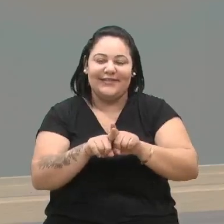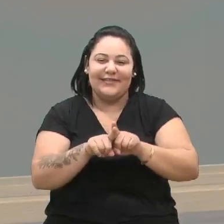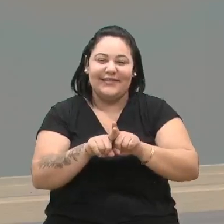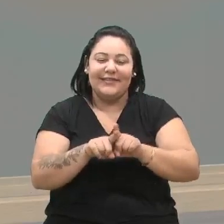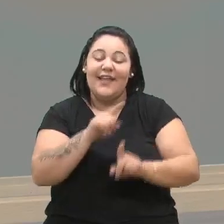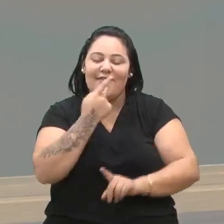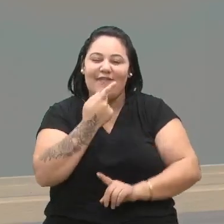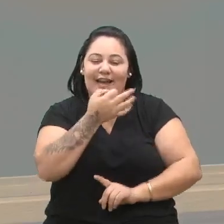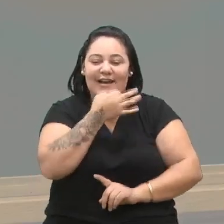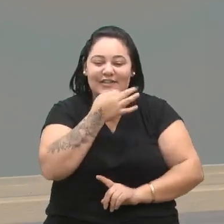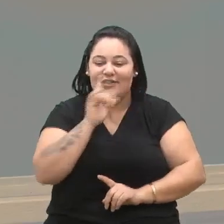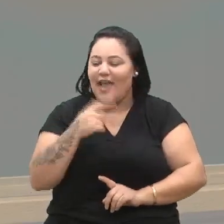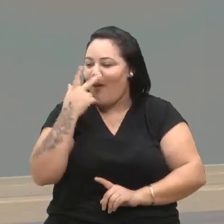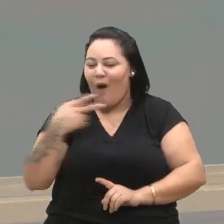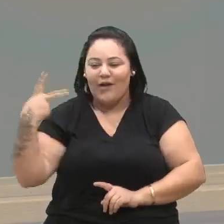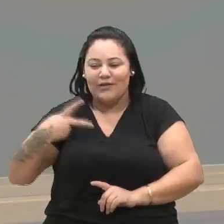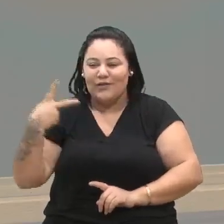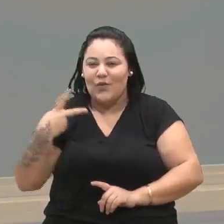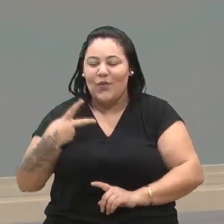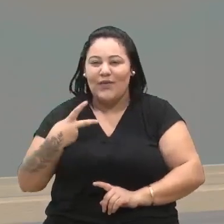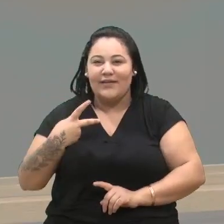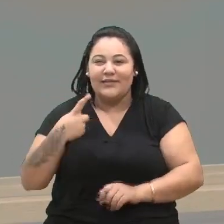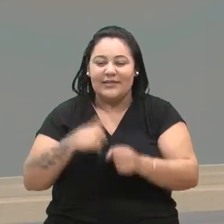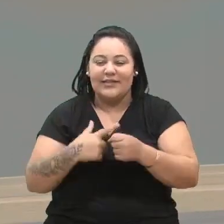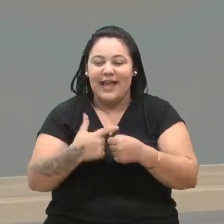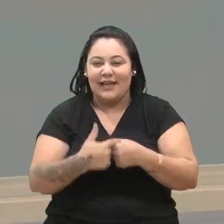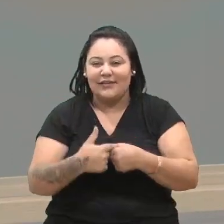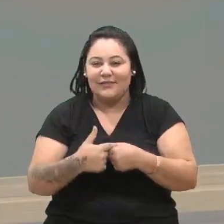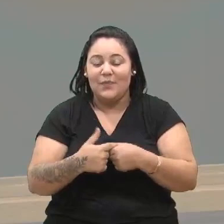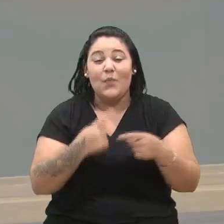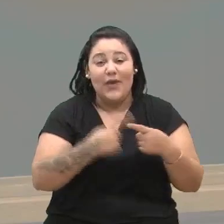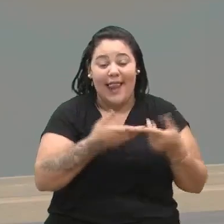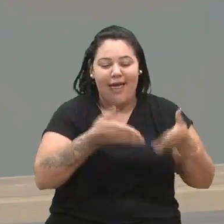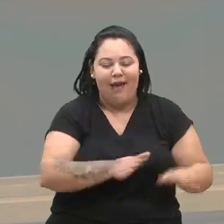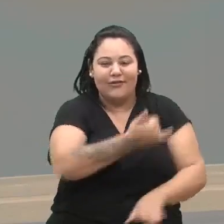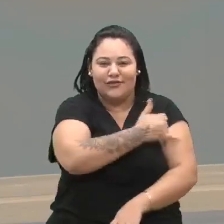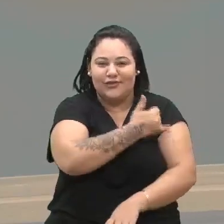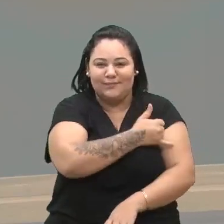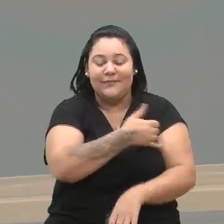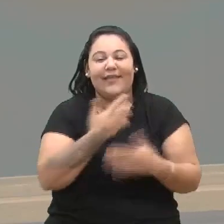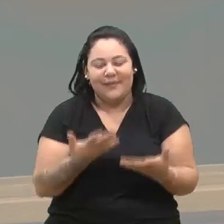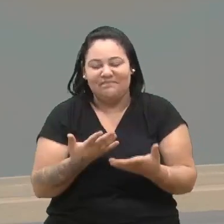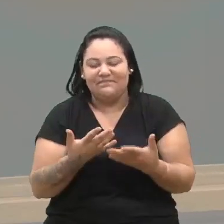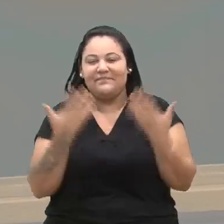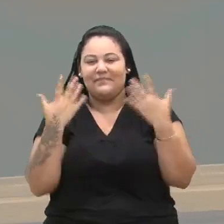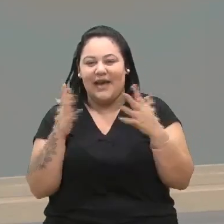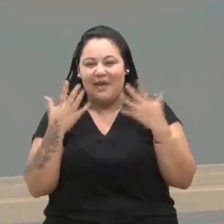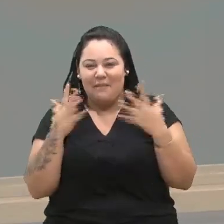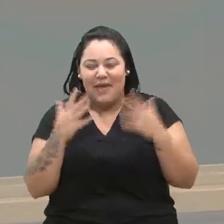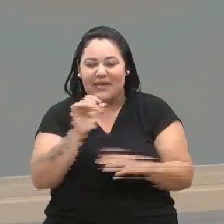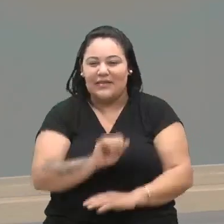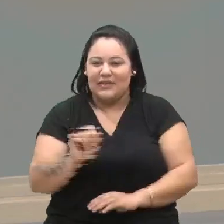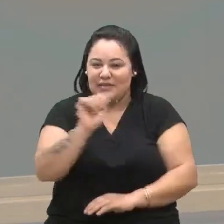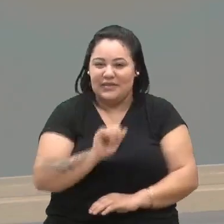Caxias do Sul sua segunda cidade natal, já que ele nasceu no Rio de Janeiro. Então, parabéns à antiga Associação da Vila Gauchinha, ao